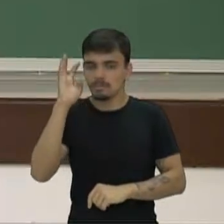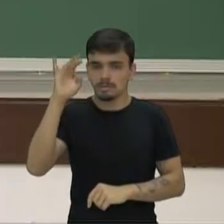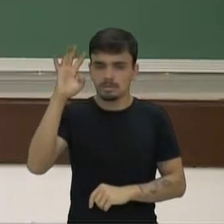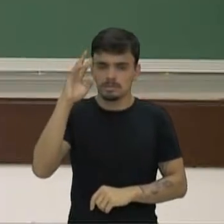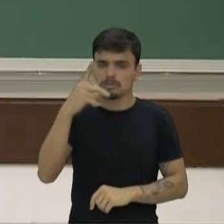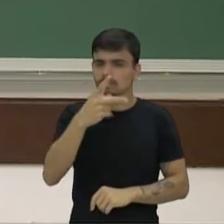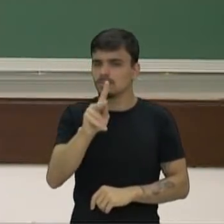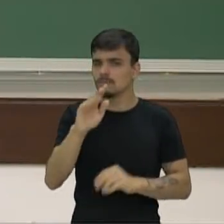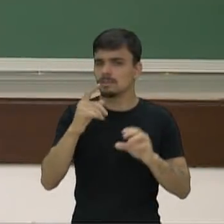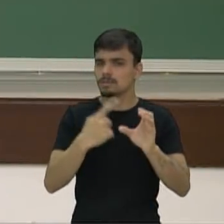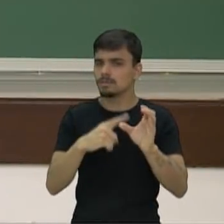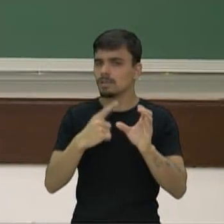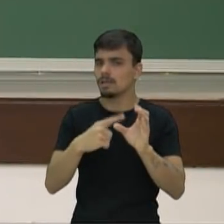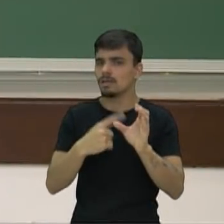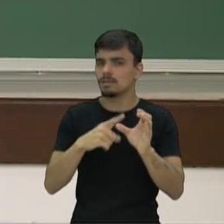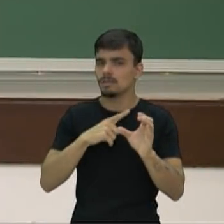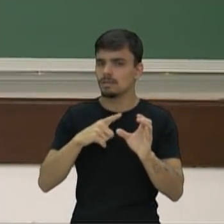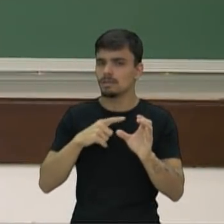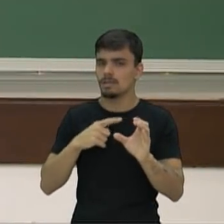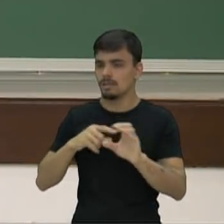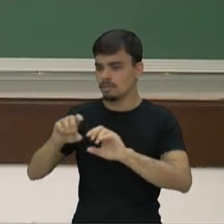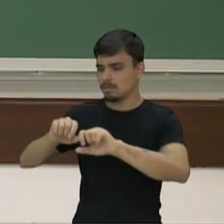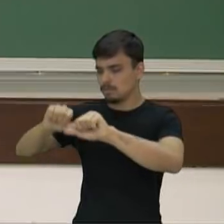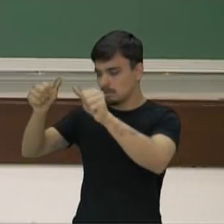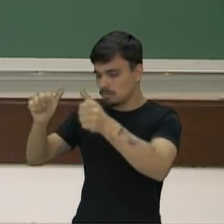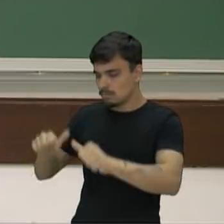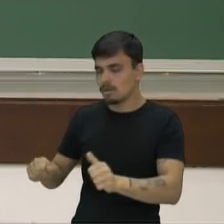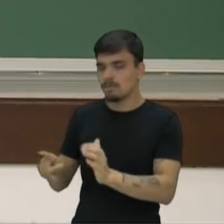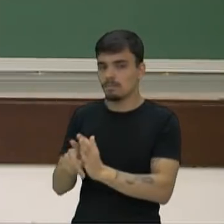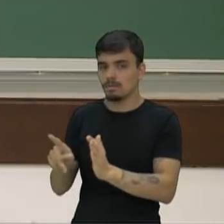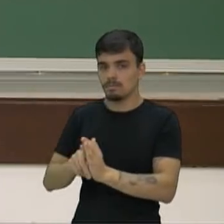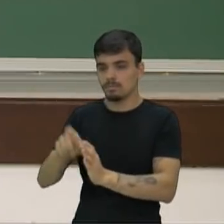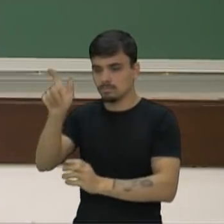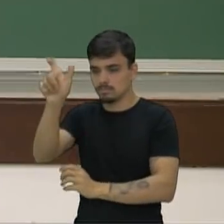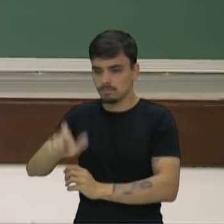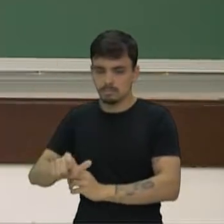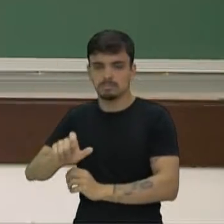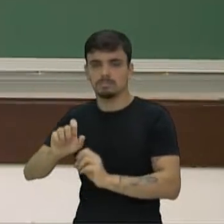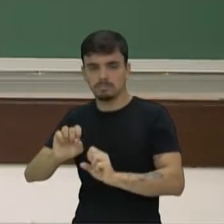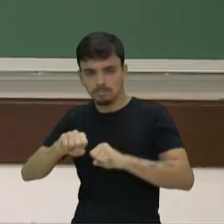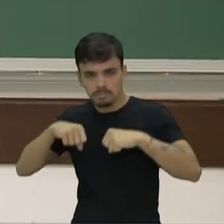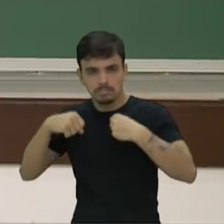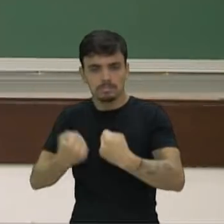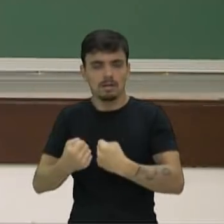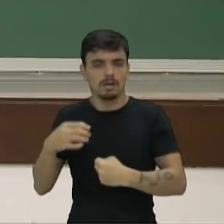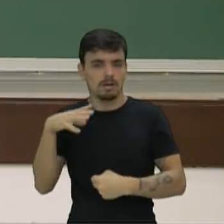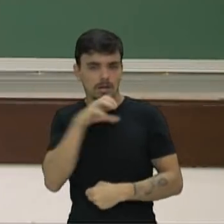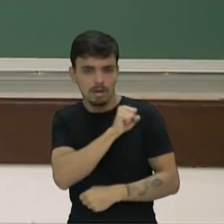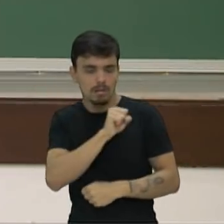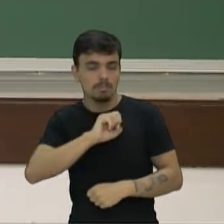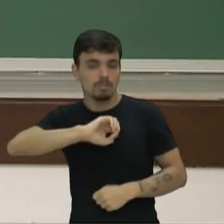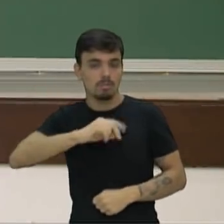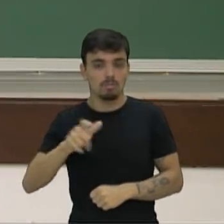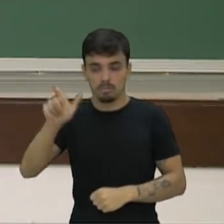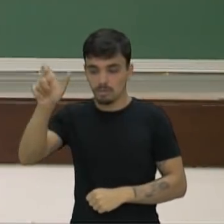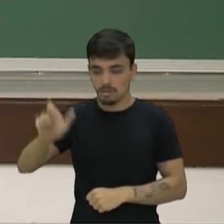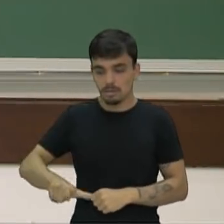sua cidade do atleta mais rápido, o atleta mais forte, o atleta